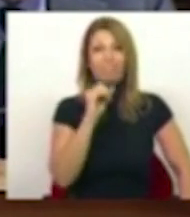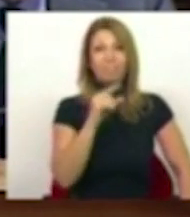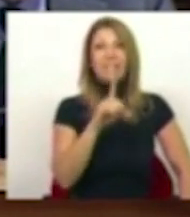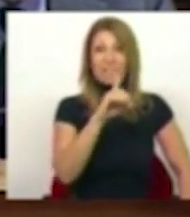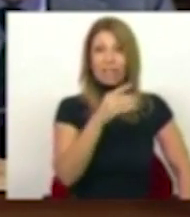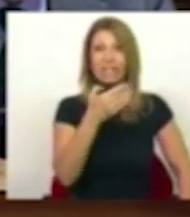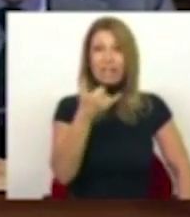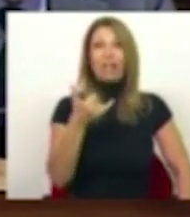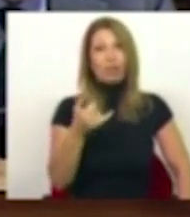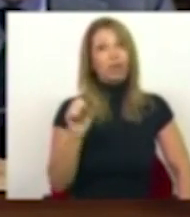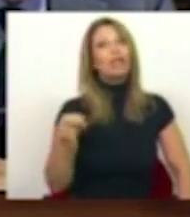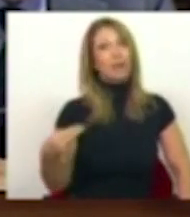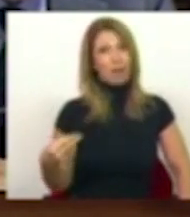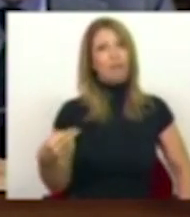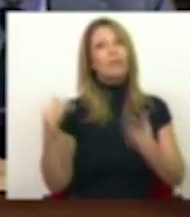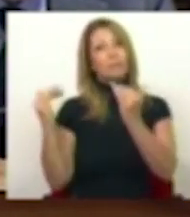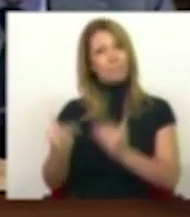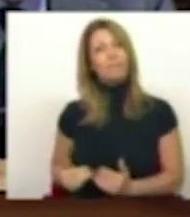euros. A razão pela qual